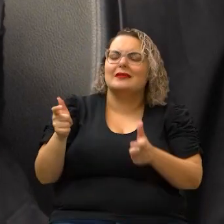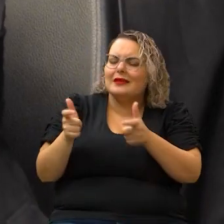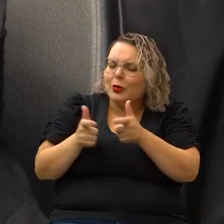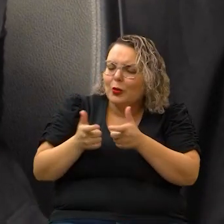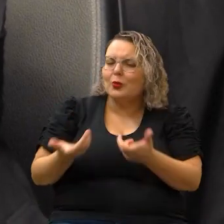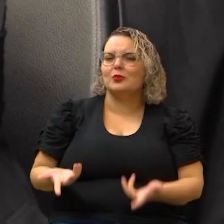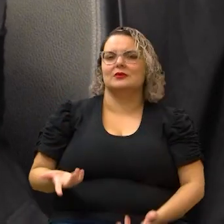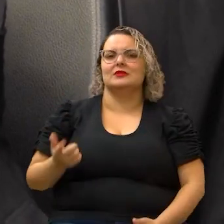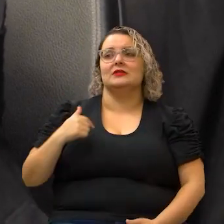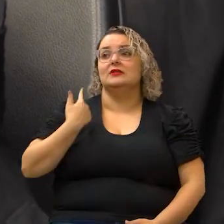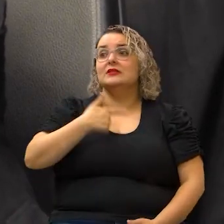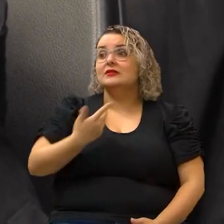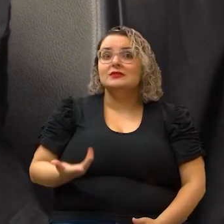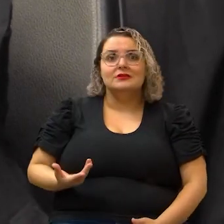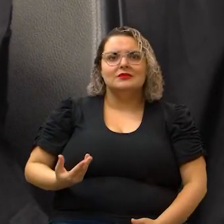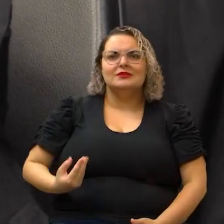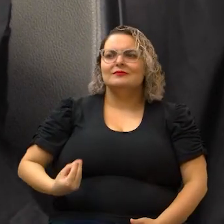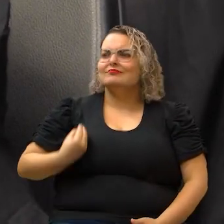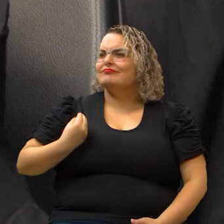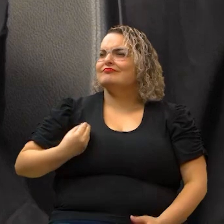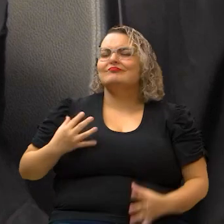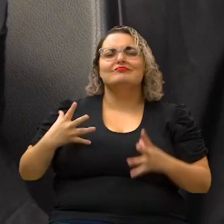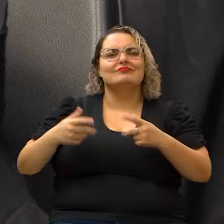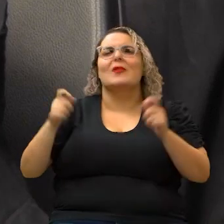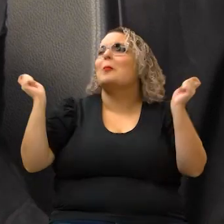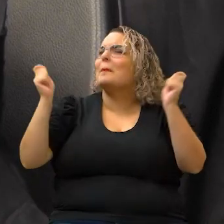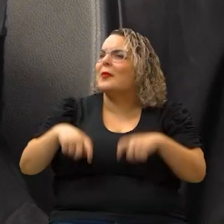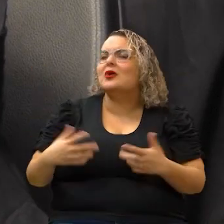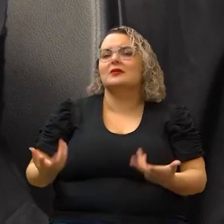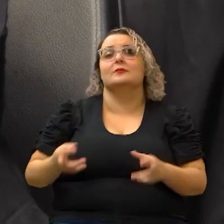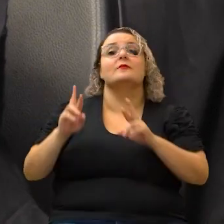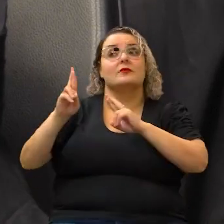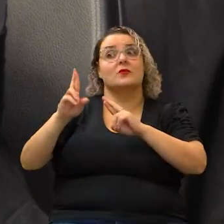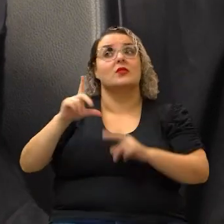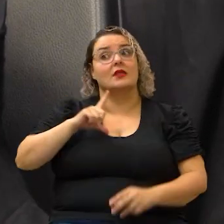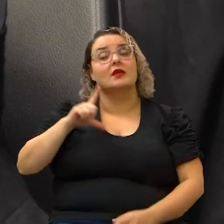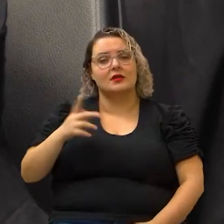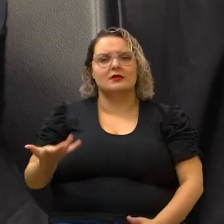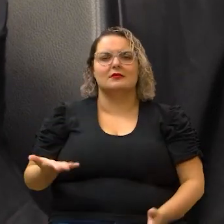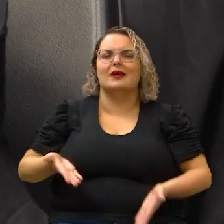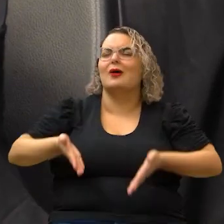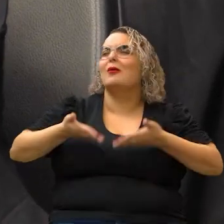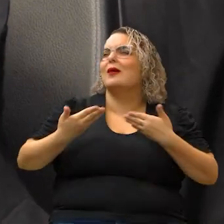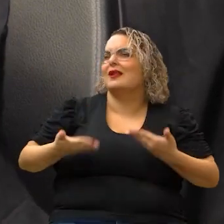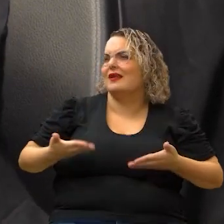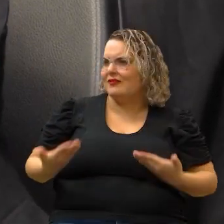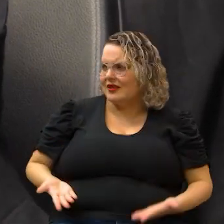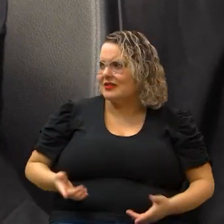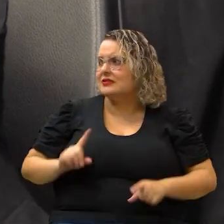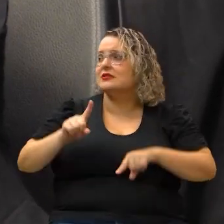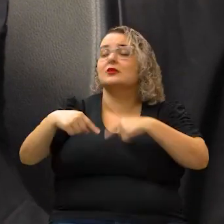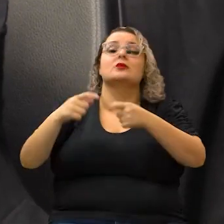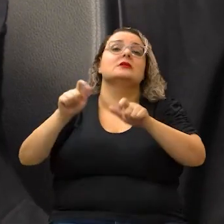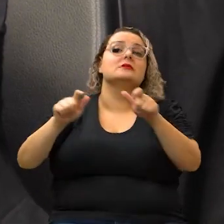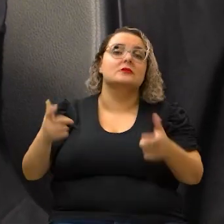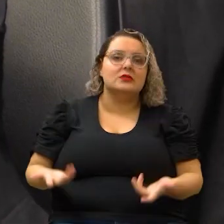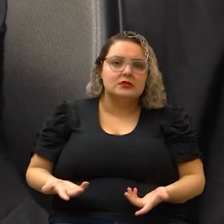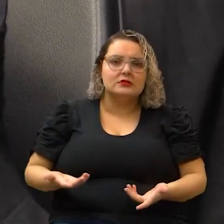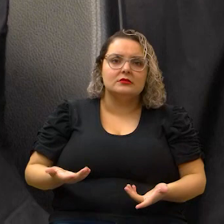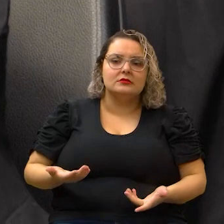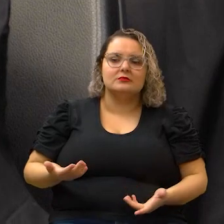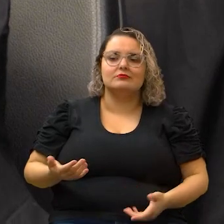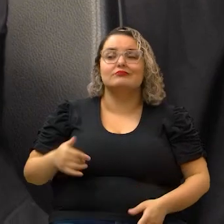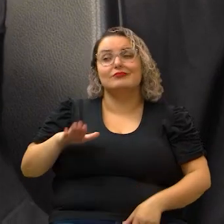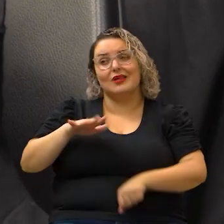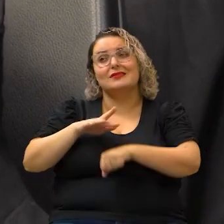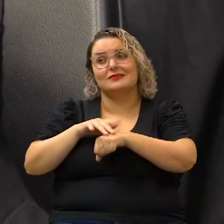é muito curta e que nós devemos vivê-la com toda a potencialidade, com muita esperança e com muita leveza. E outras